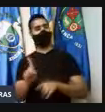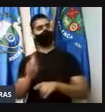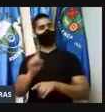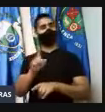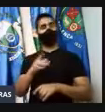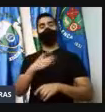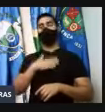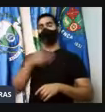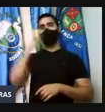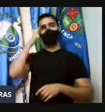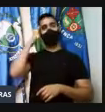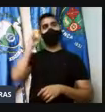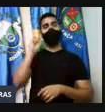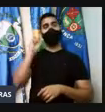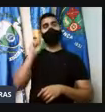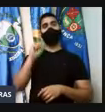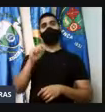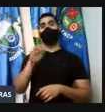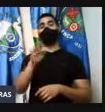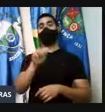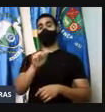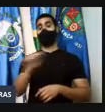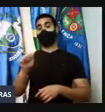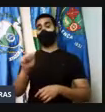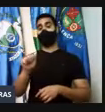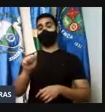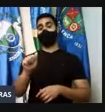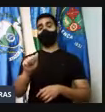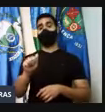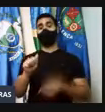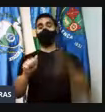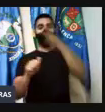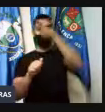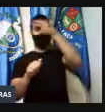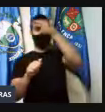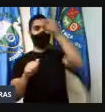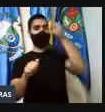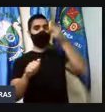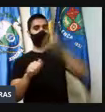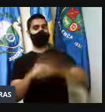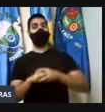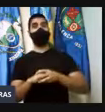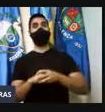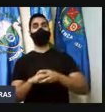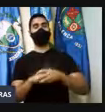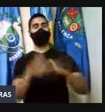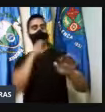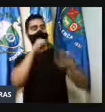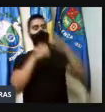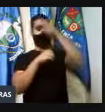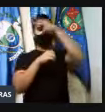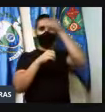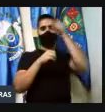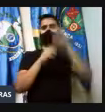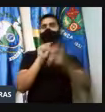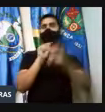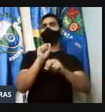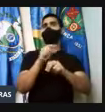meu entender, da FAA com a prefeitura. A prefeitura é que